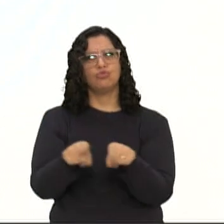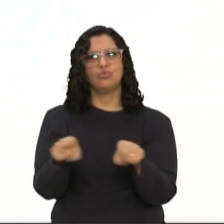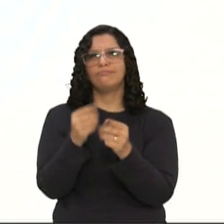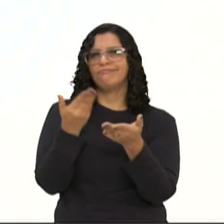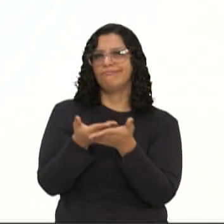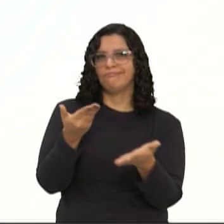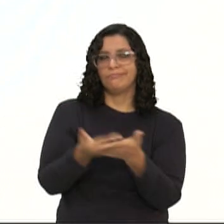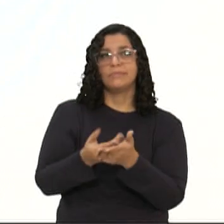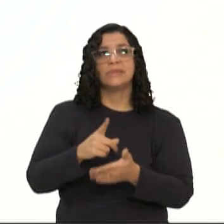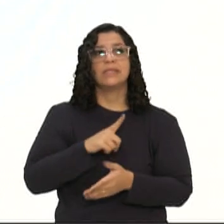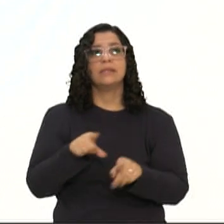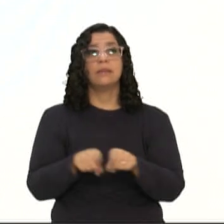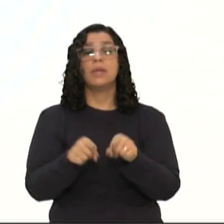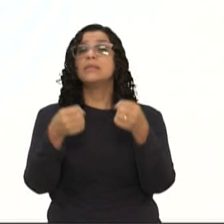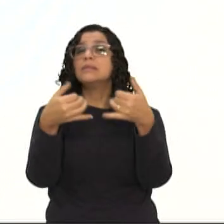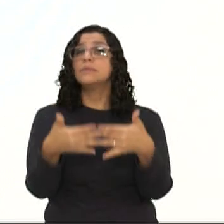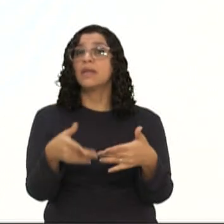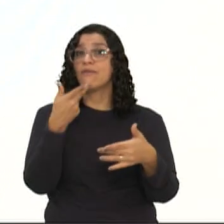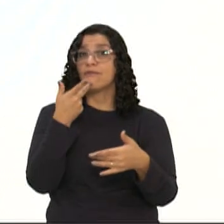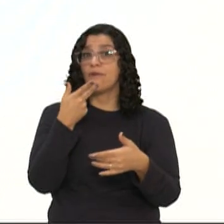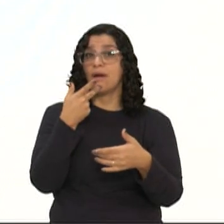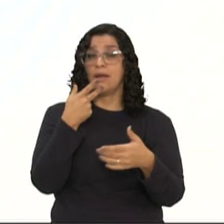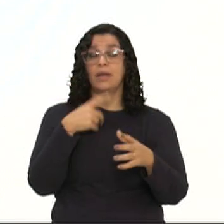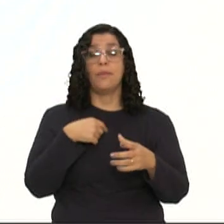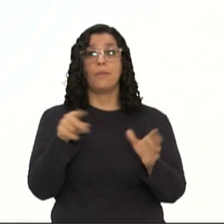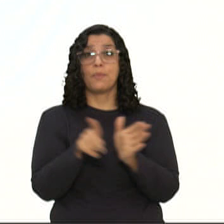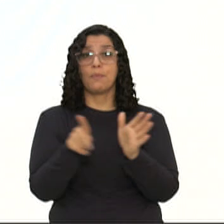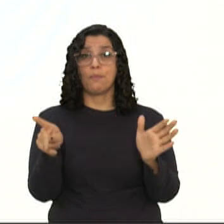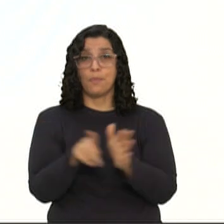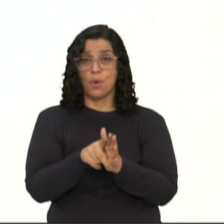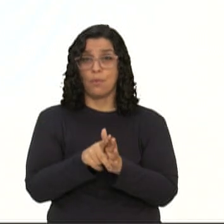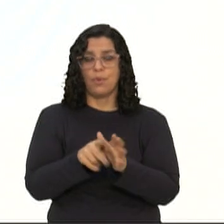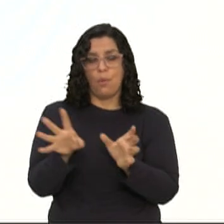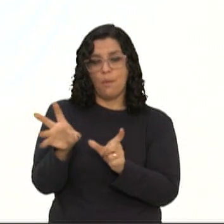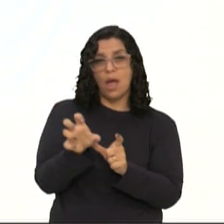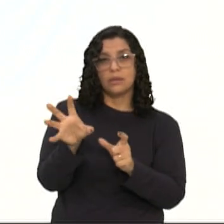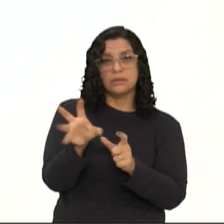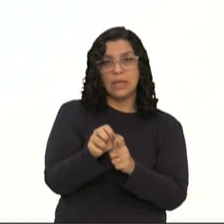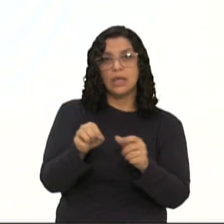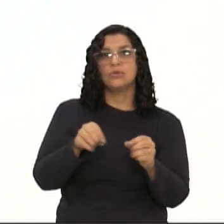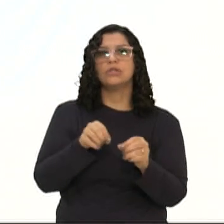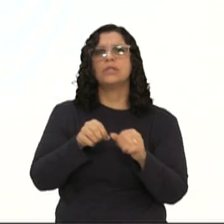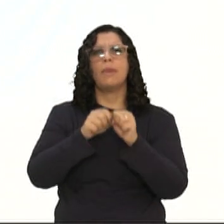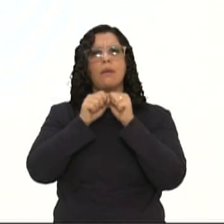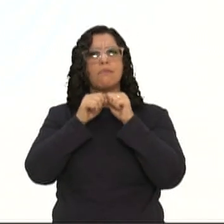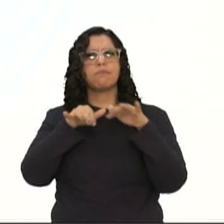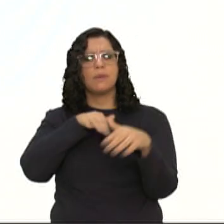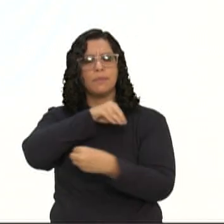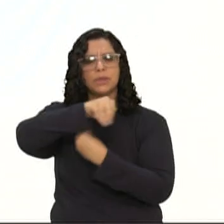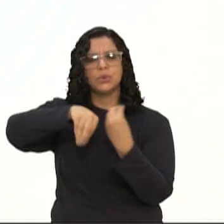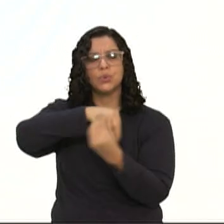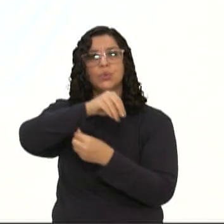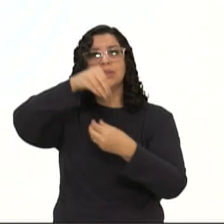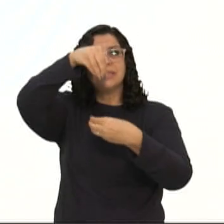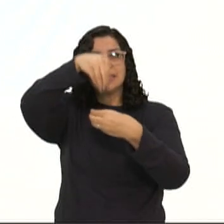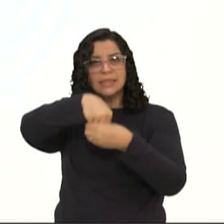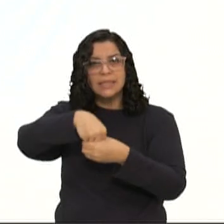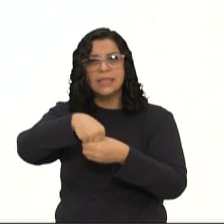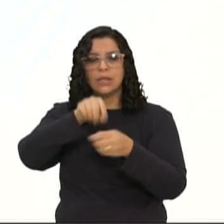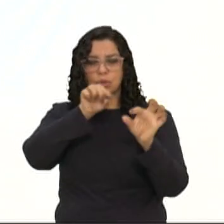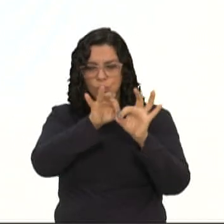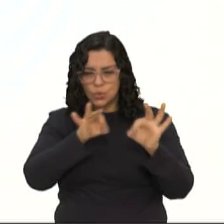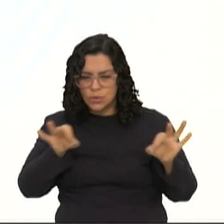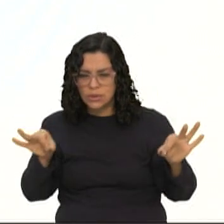Faraday e Lenz diz assim que o campo magnético interage no circuito para produzir uma força eletromotriz